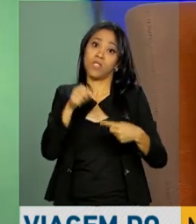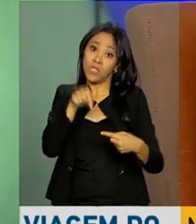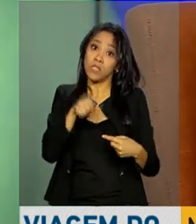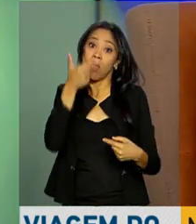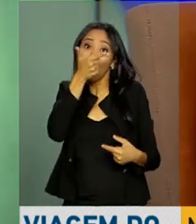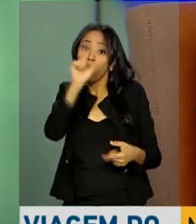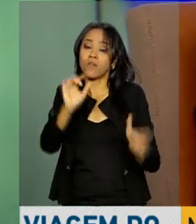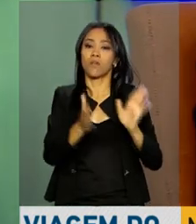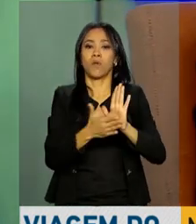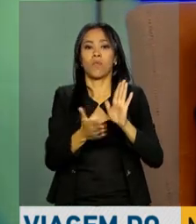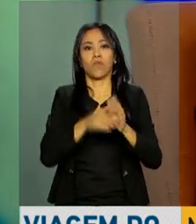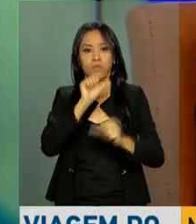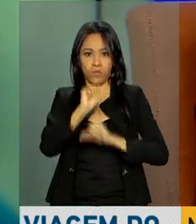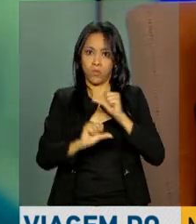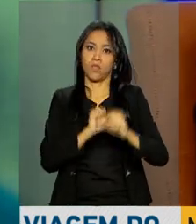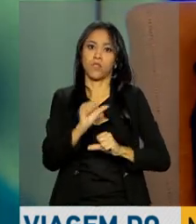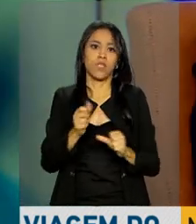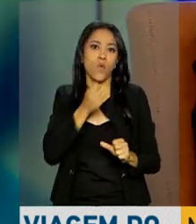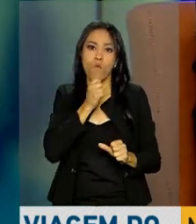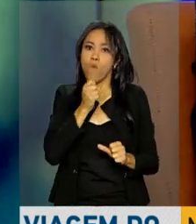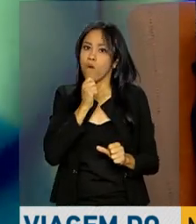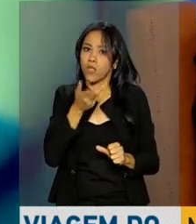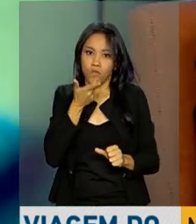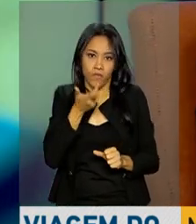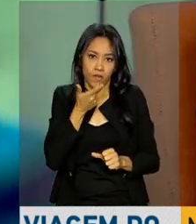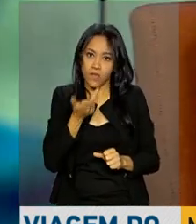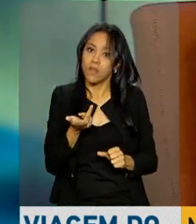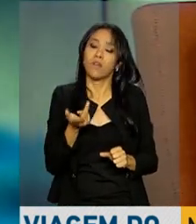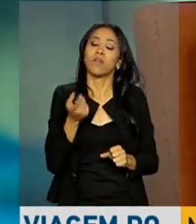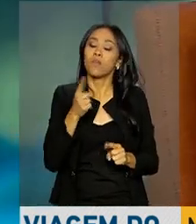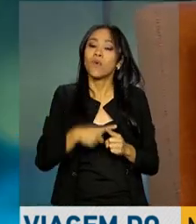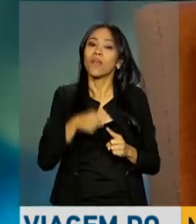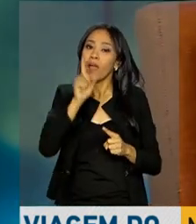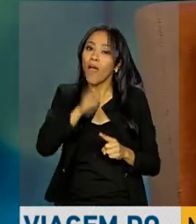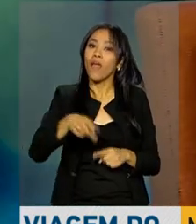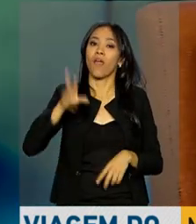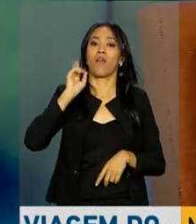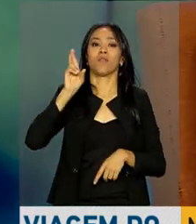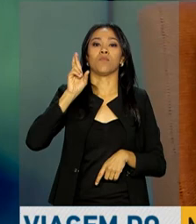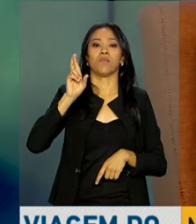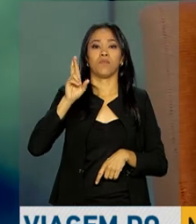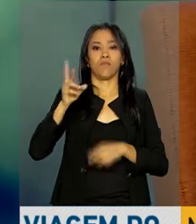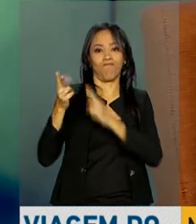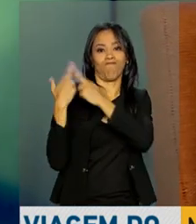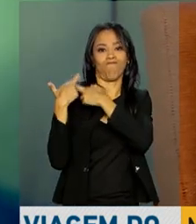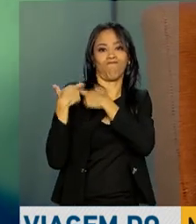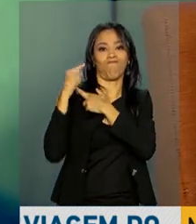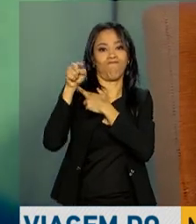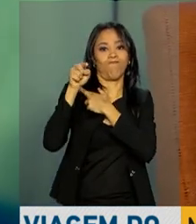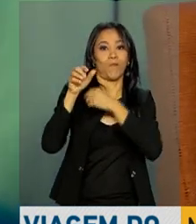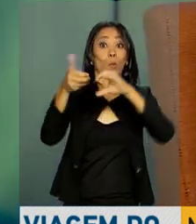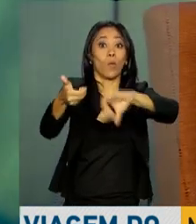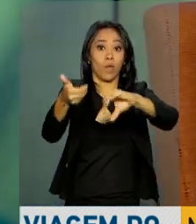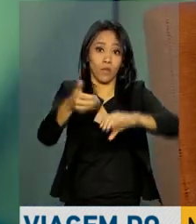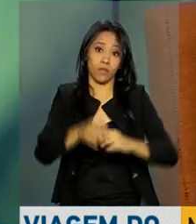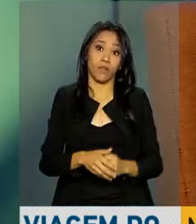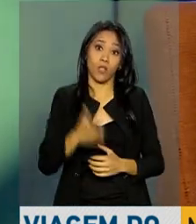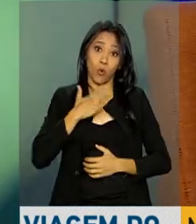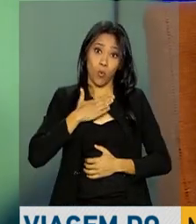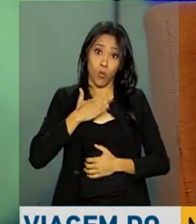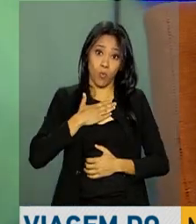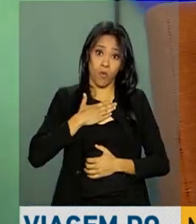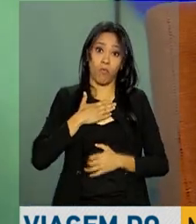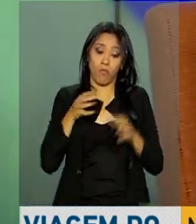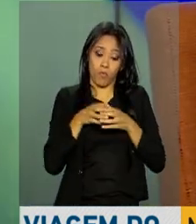reforma política, que eu não mencionei, porque ela cabe mais ao Congresso Nacional. Então, o meu partido político é o maior partido do país,